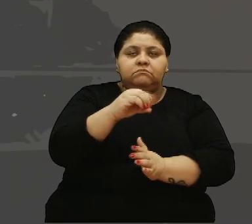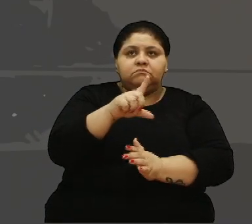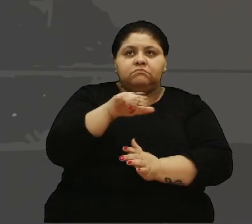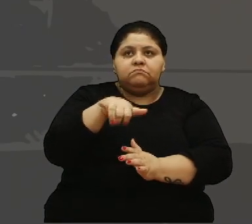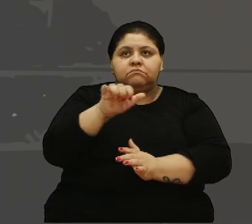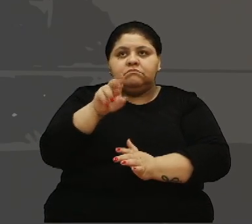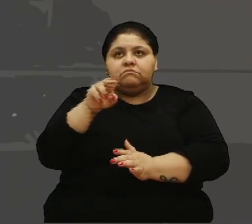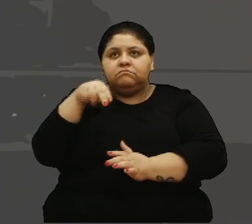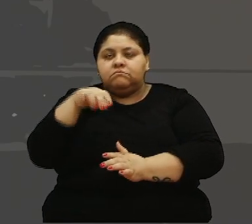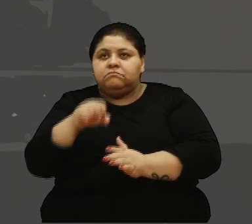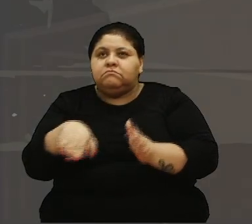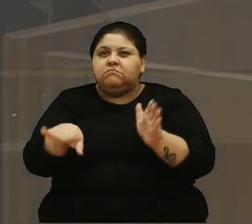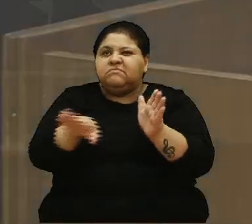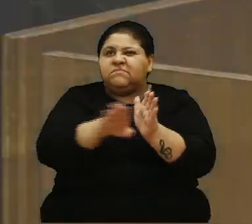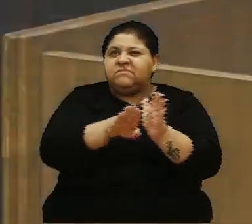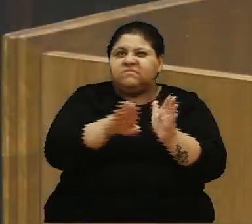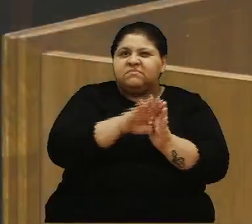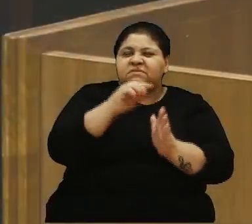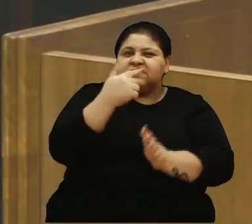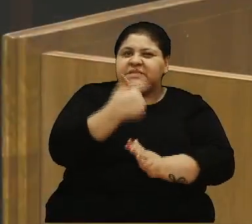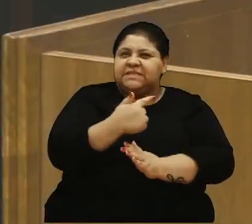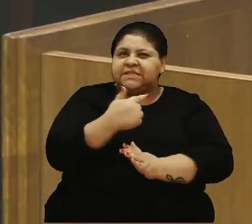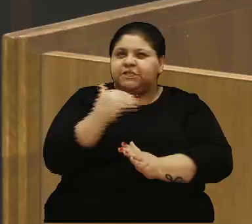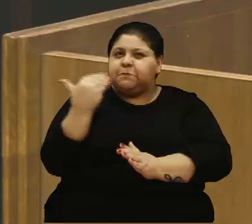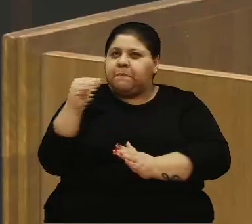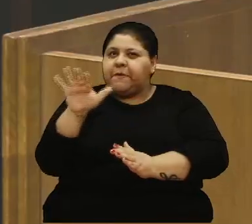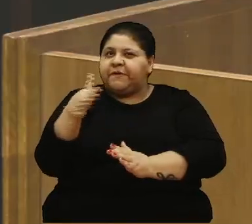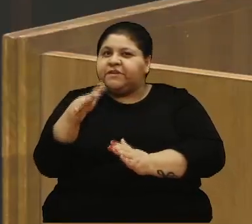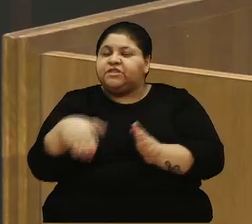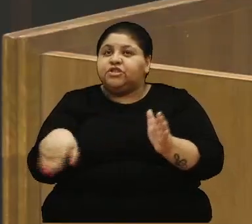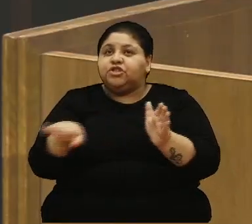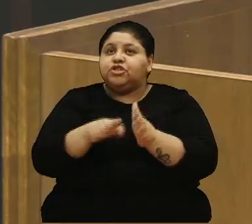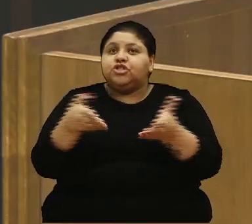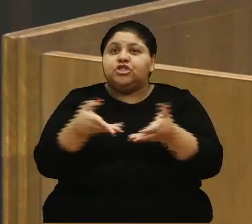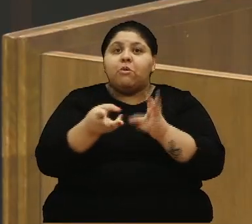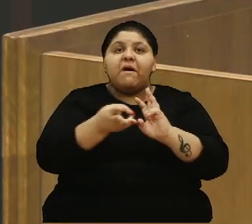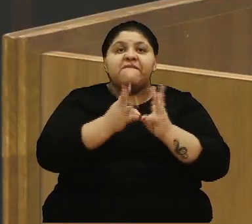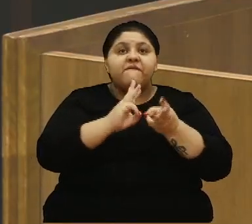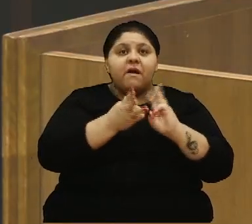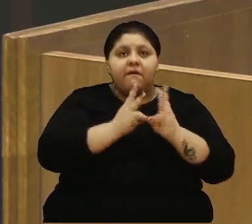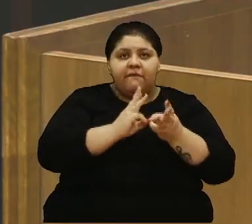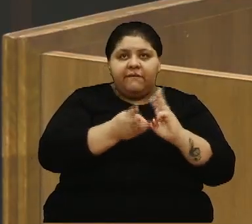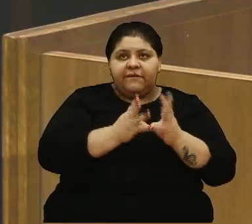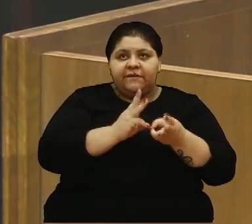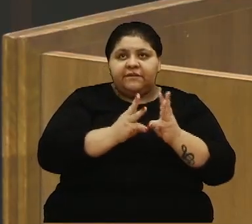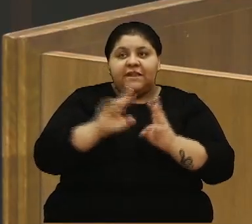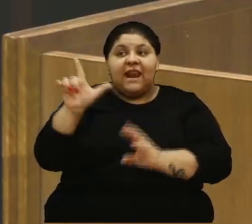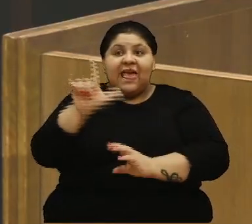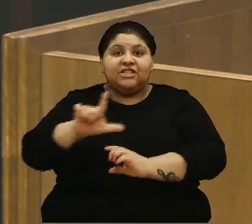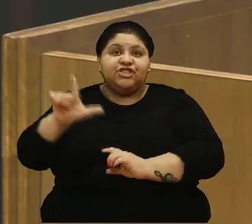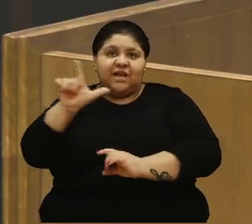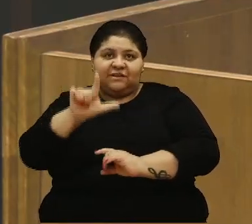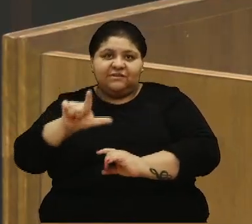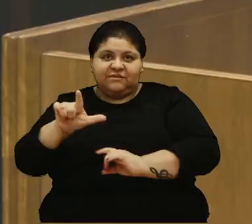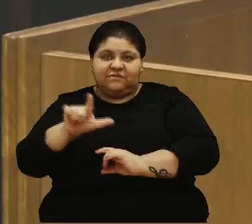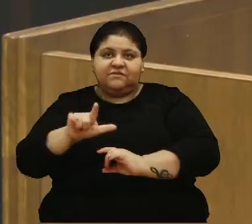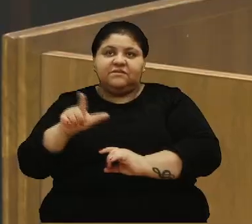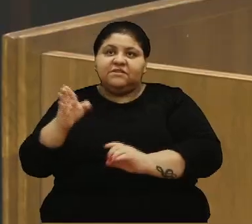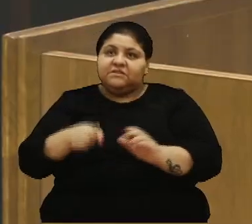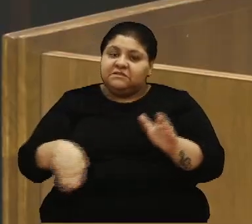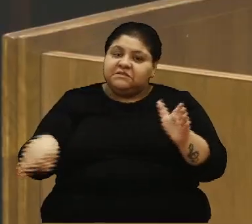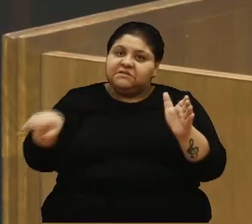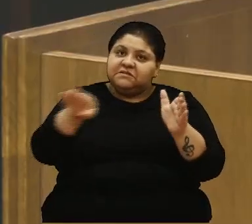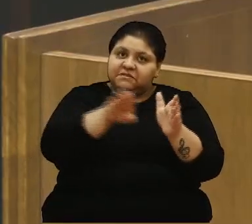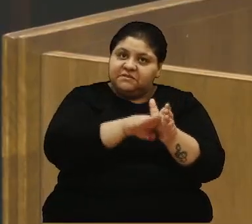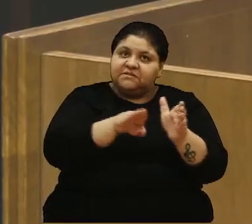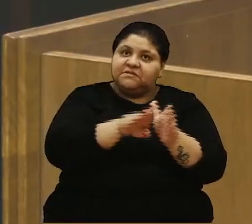8, e quando eu cheguei por volta de 7h30, já tinha uma van de Lajeado que veio sedenta por